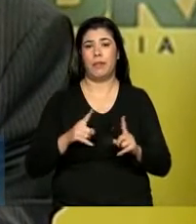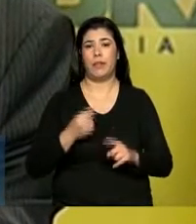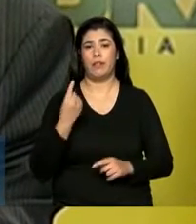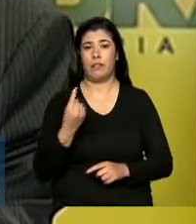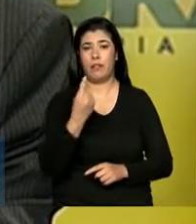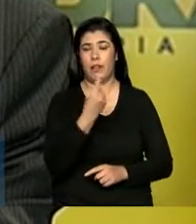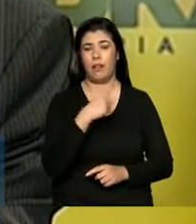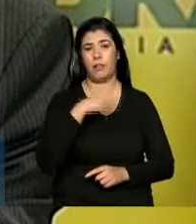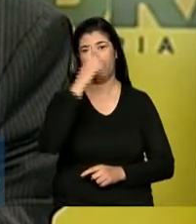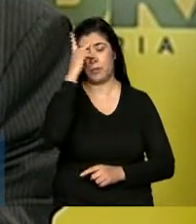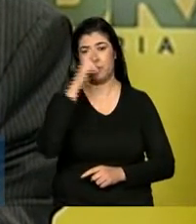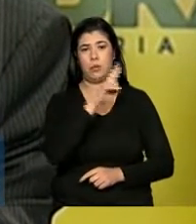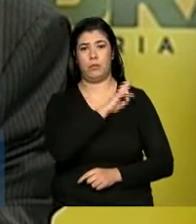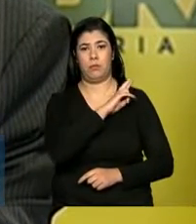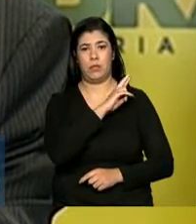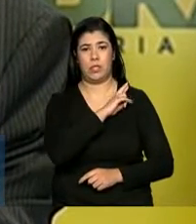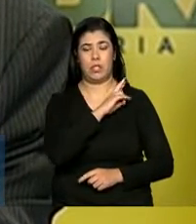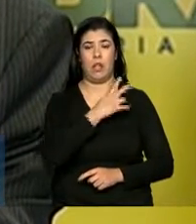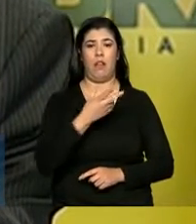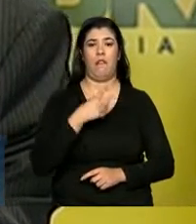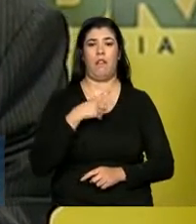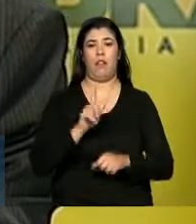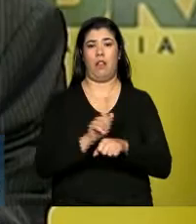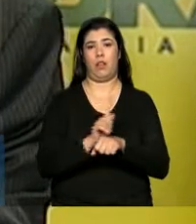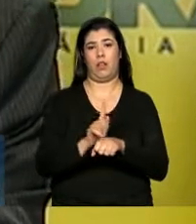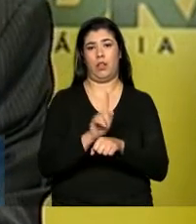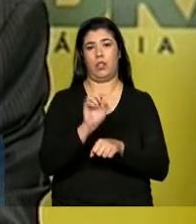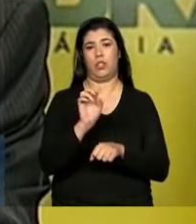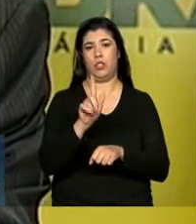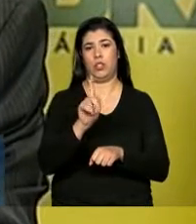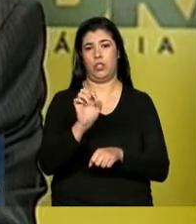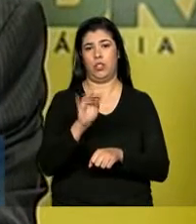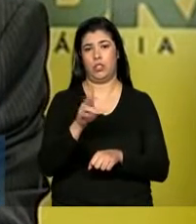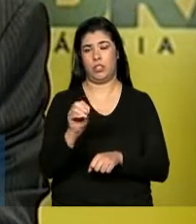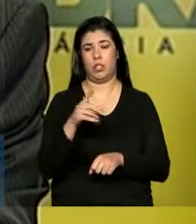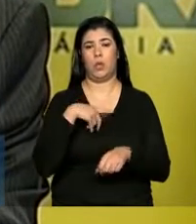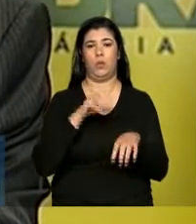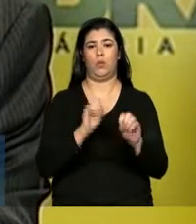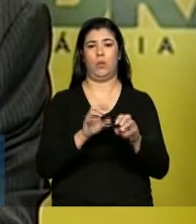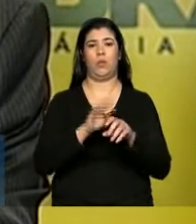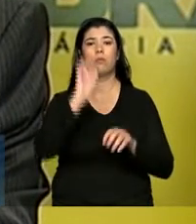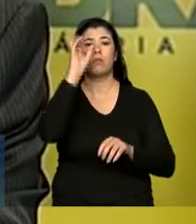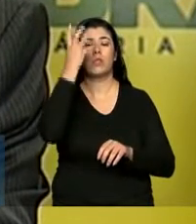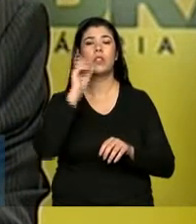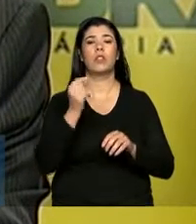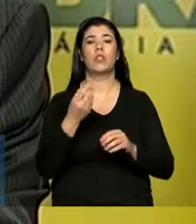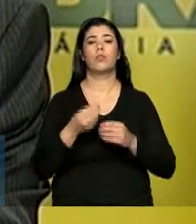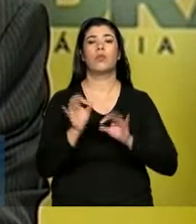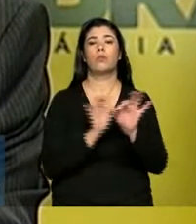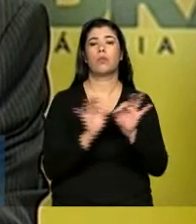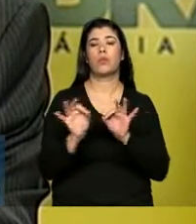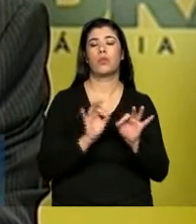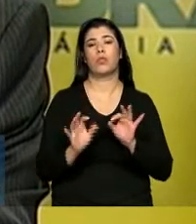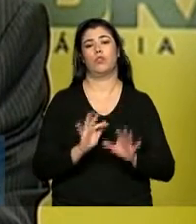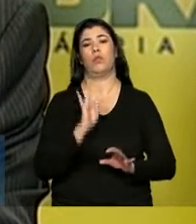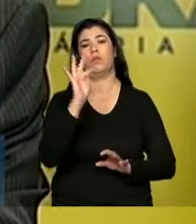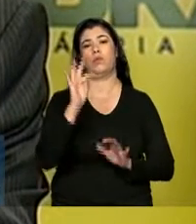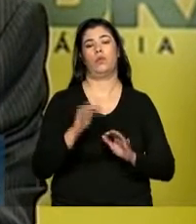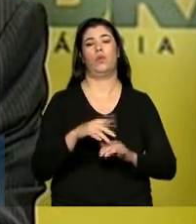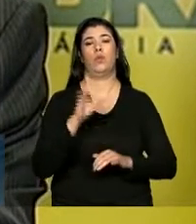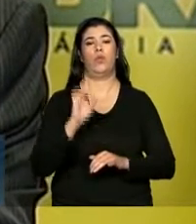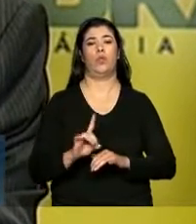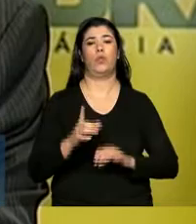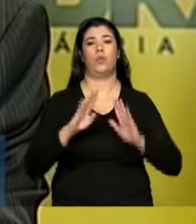cada gestor educacional tenha acesso a eles e, em função disso, defina quais serão os projetos dele, como